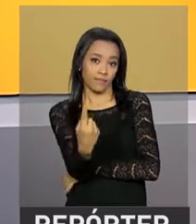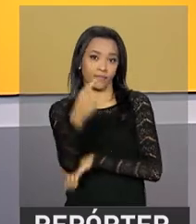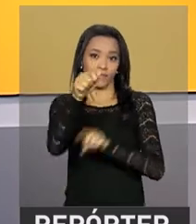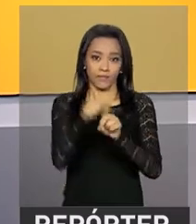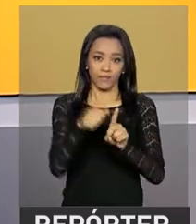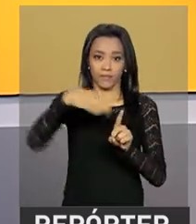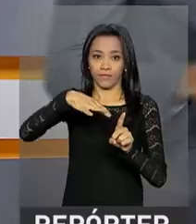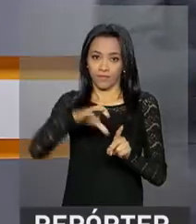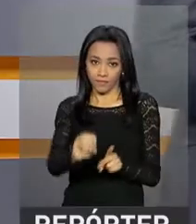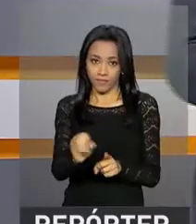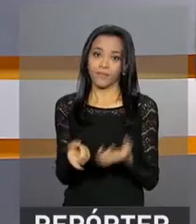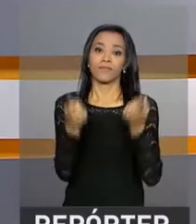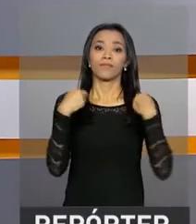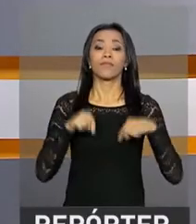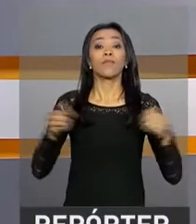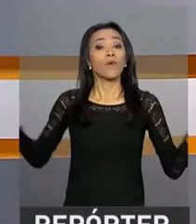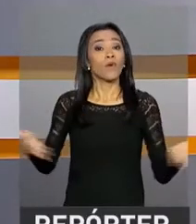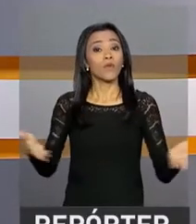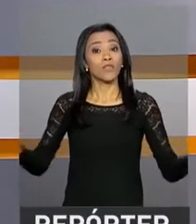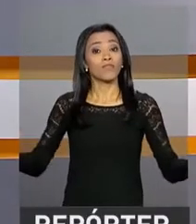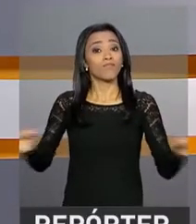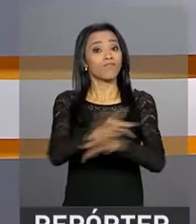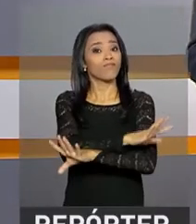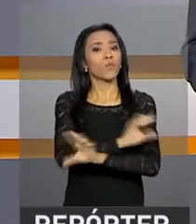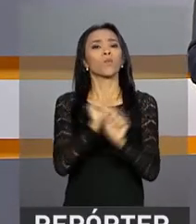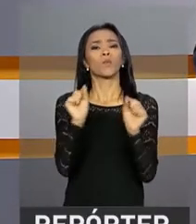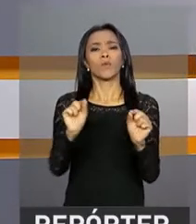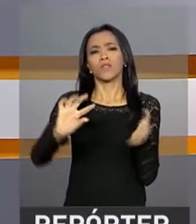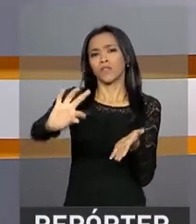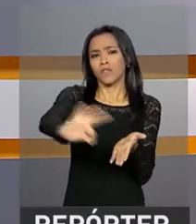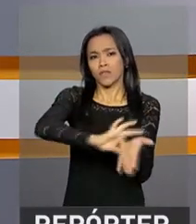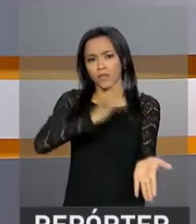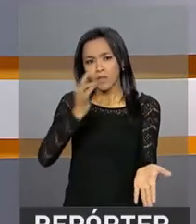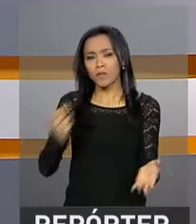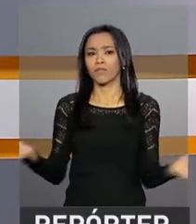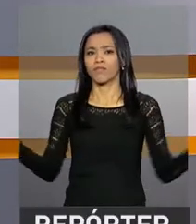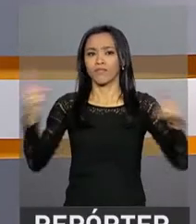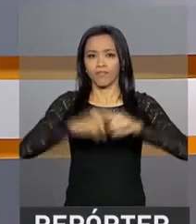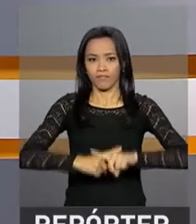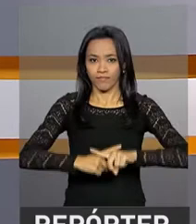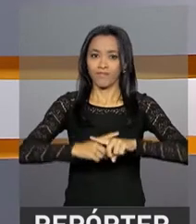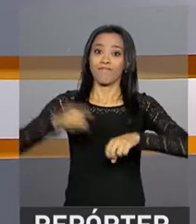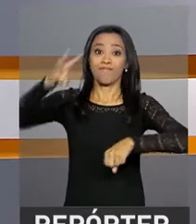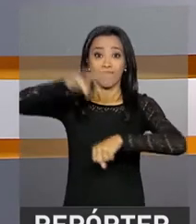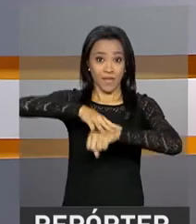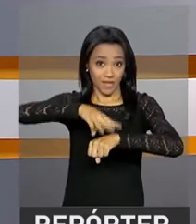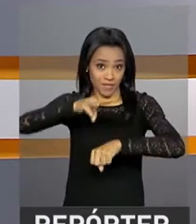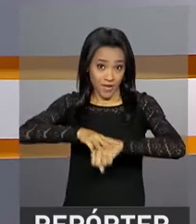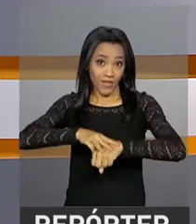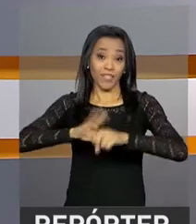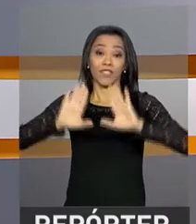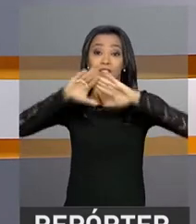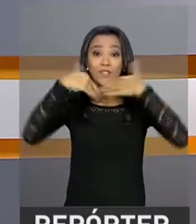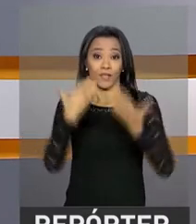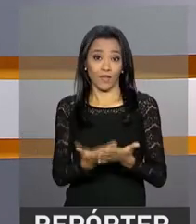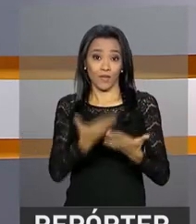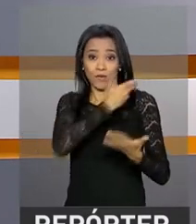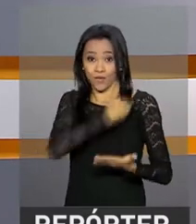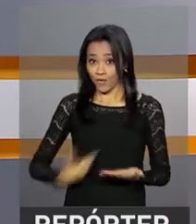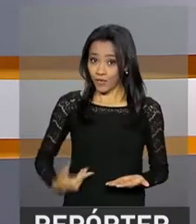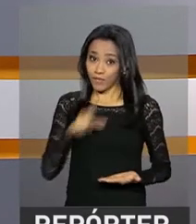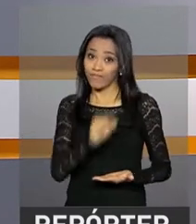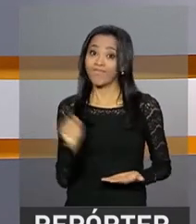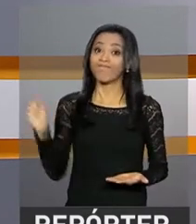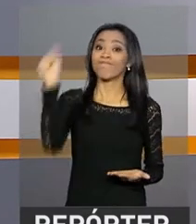de março. Termina hoje o prazo de inscrições para a Olimpíada Brasileira de Matemática das escolas públicas.